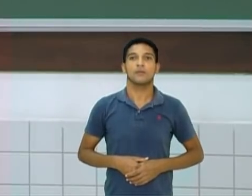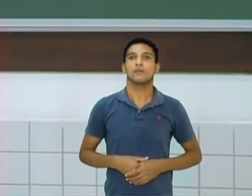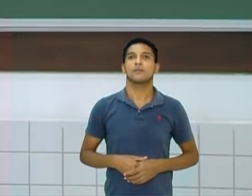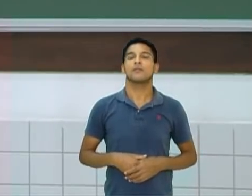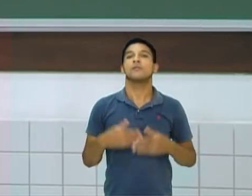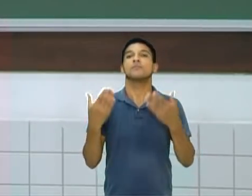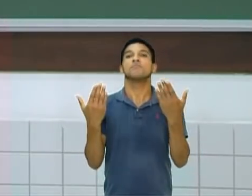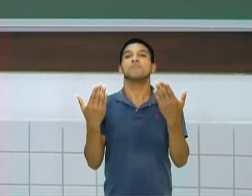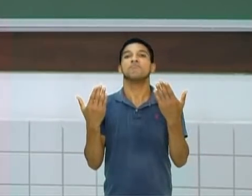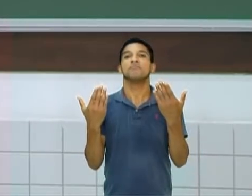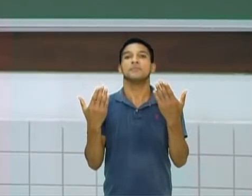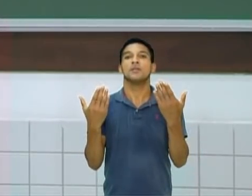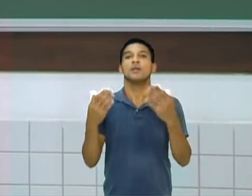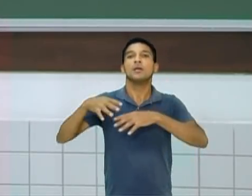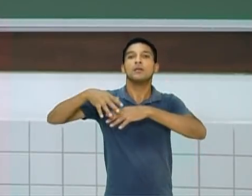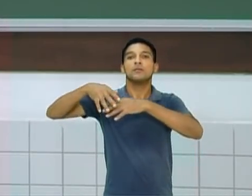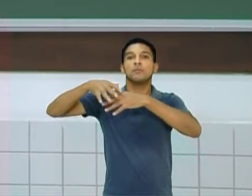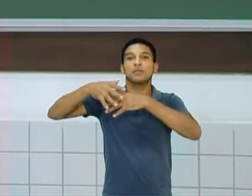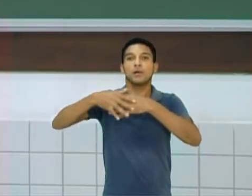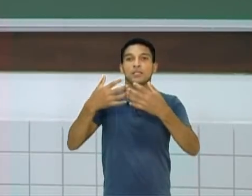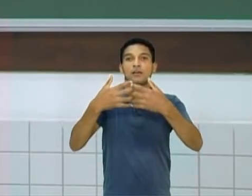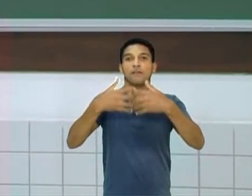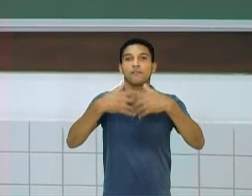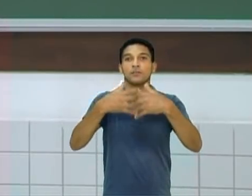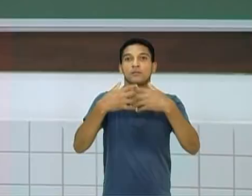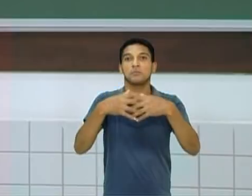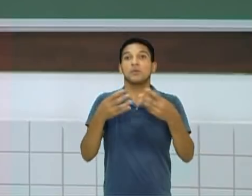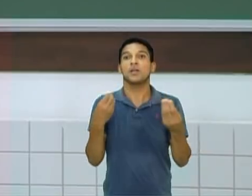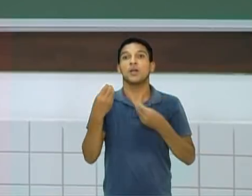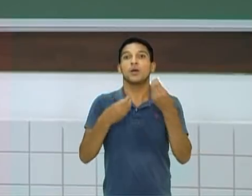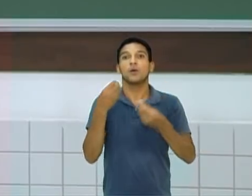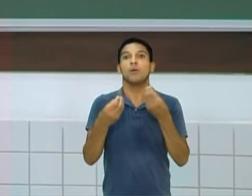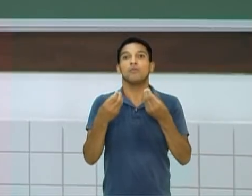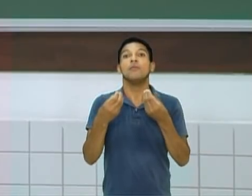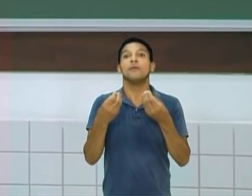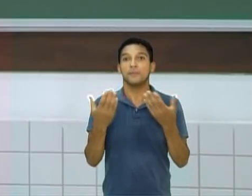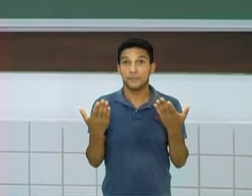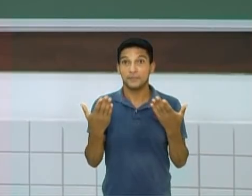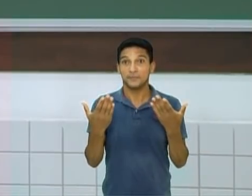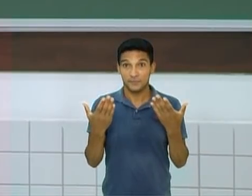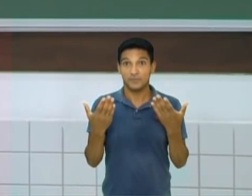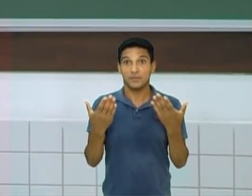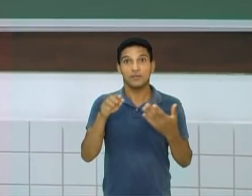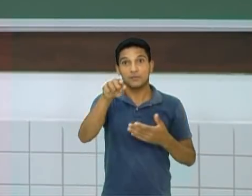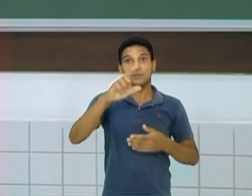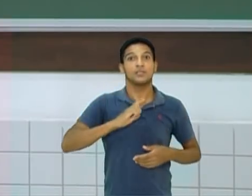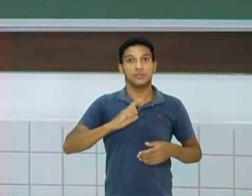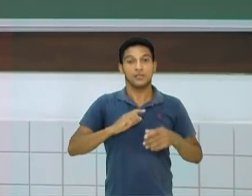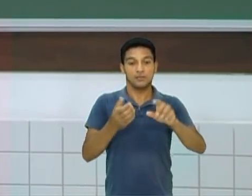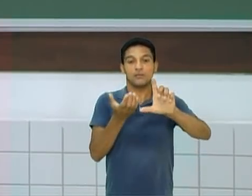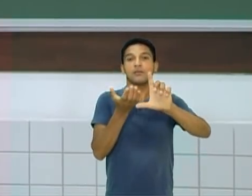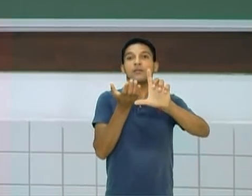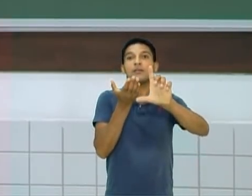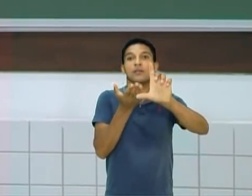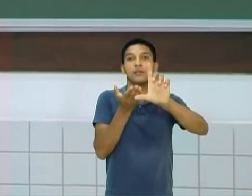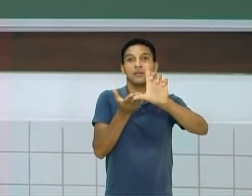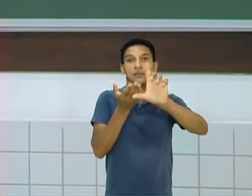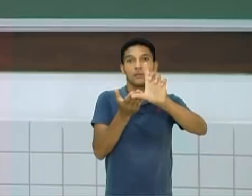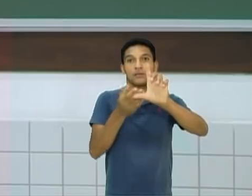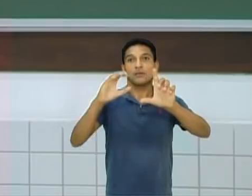é o sistema que nós funcionaremos, né? Vocês têm aí o Classroom, né? Uma